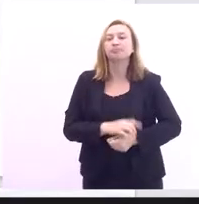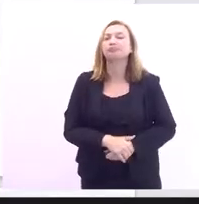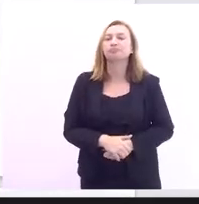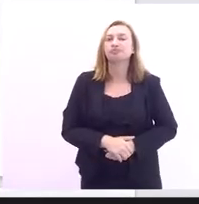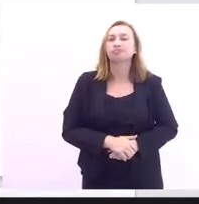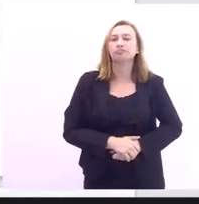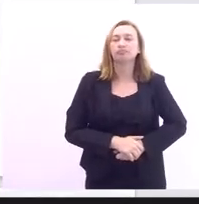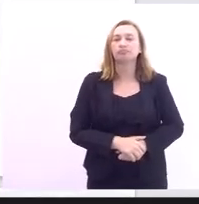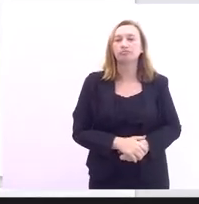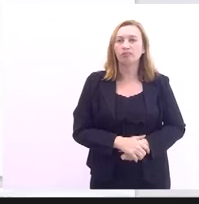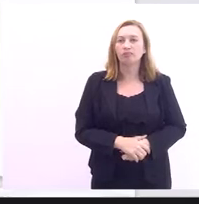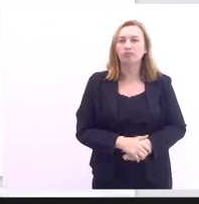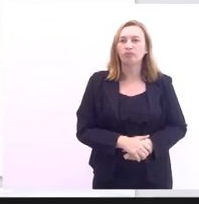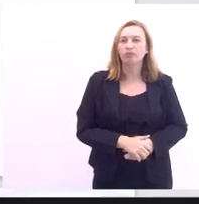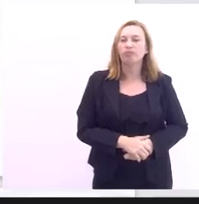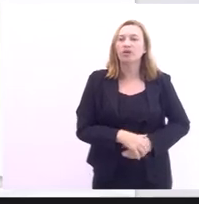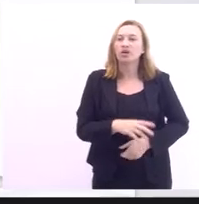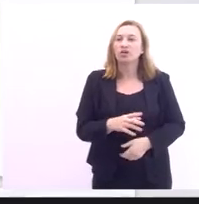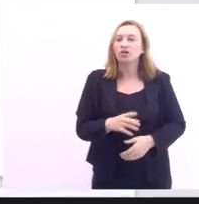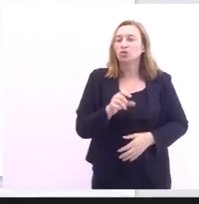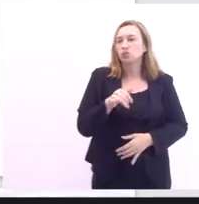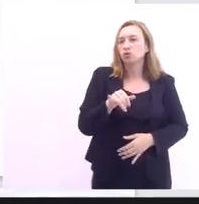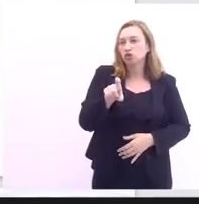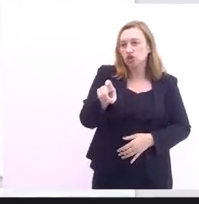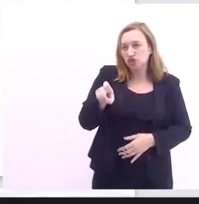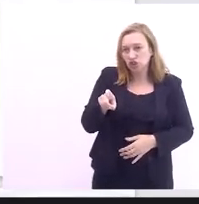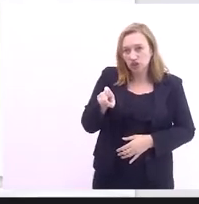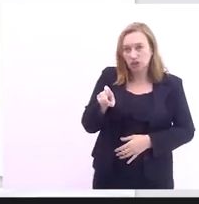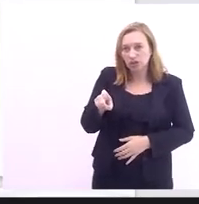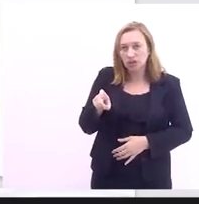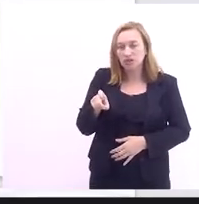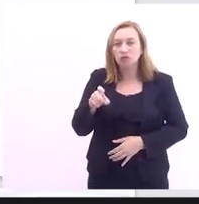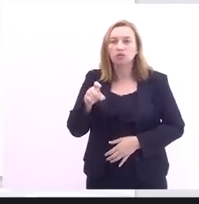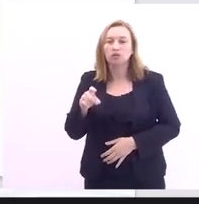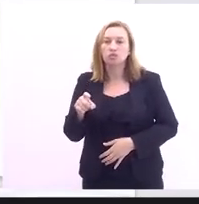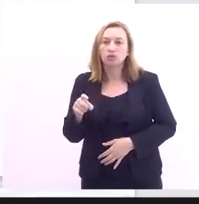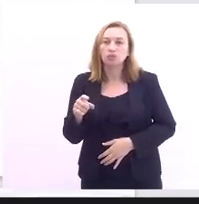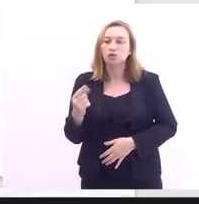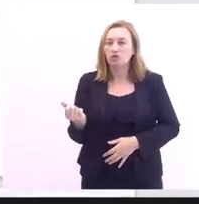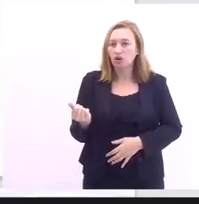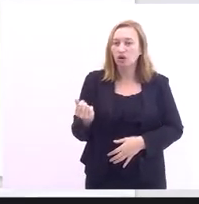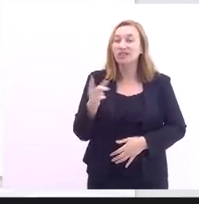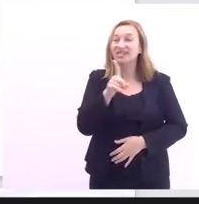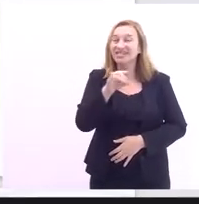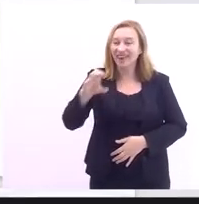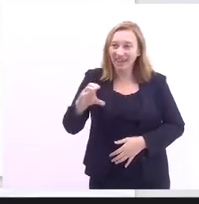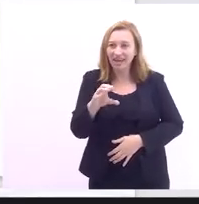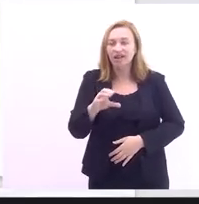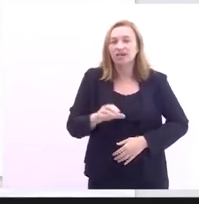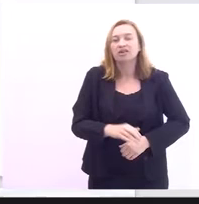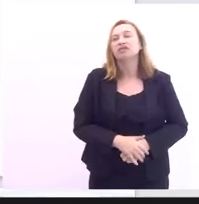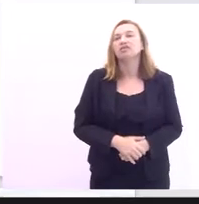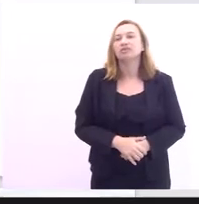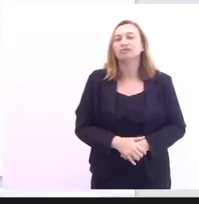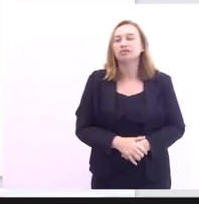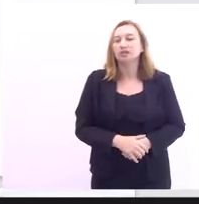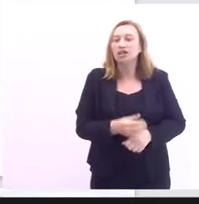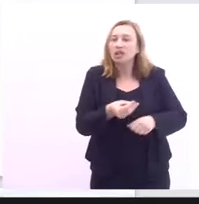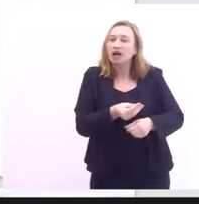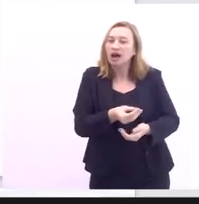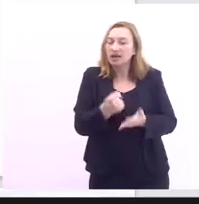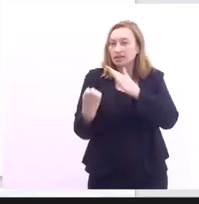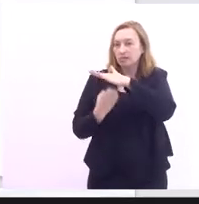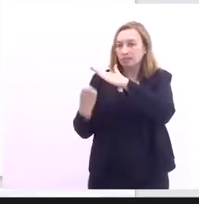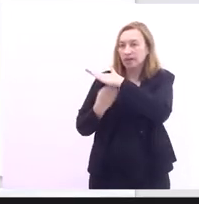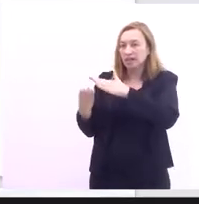tem um fator X, que a gente chama fator XQ, que é esse Q de DEC, onde que as